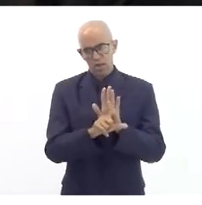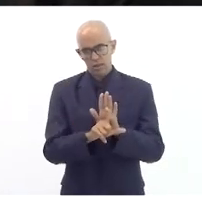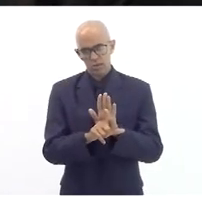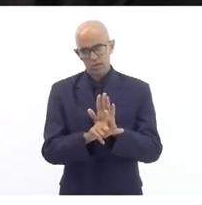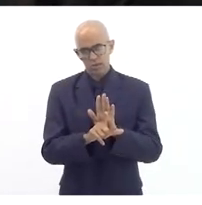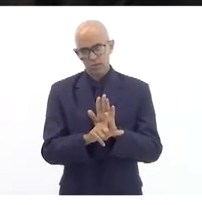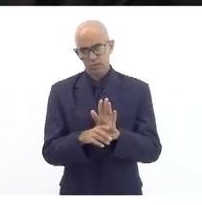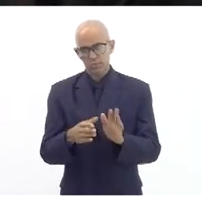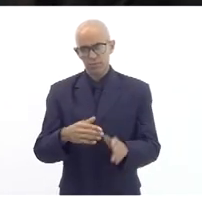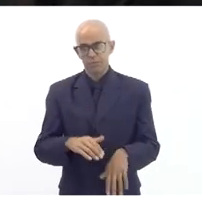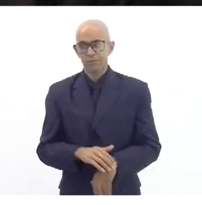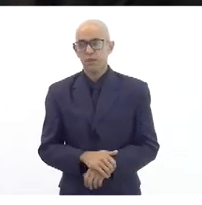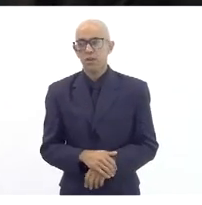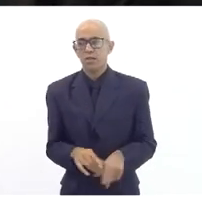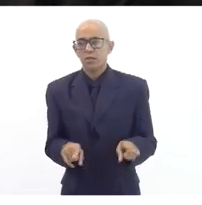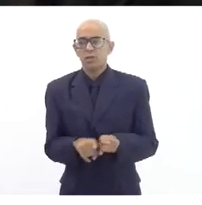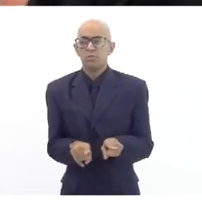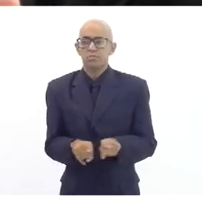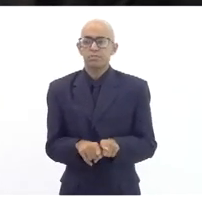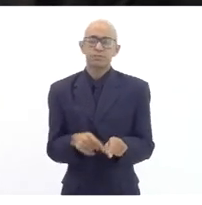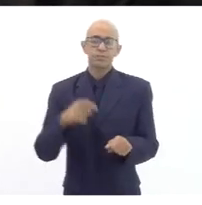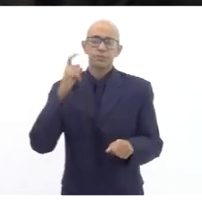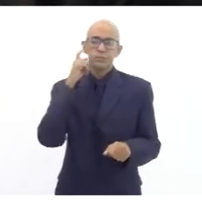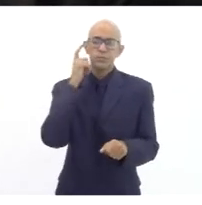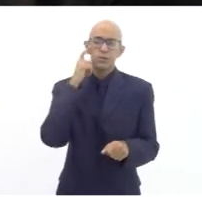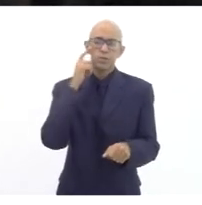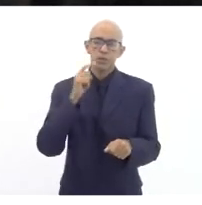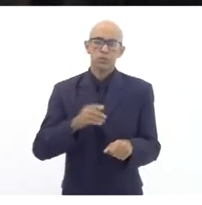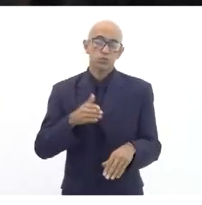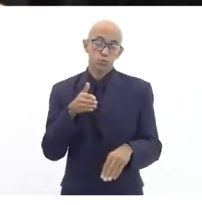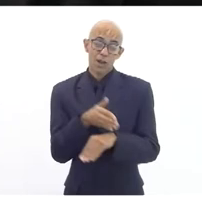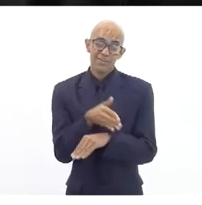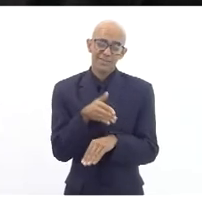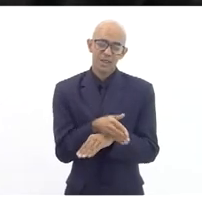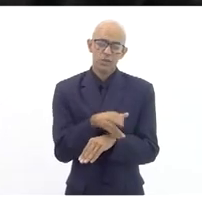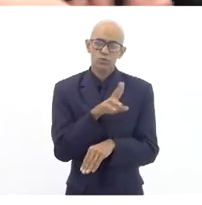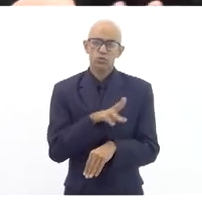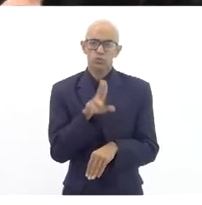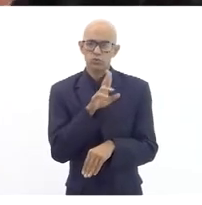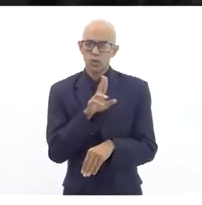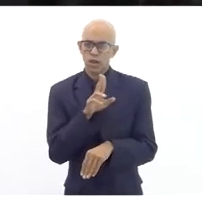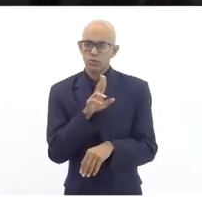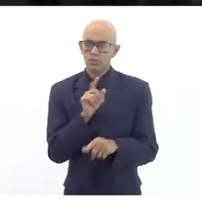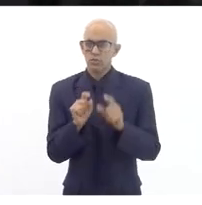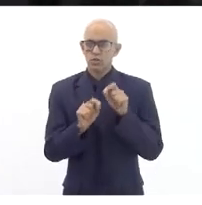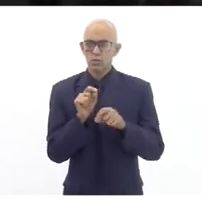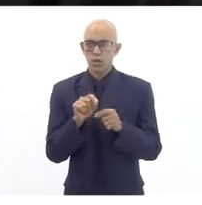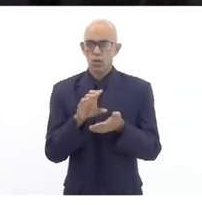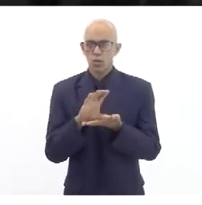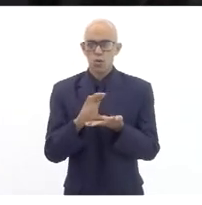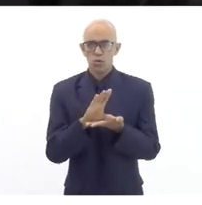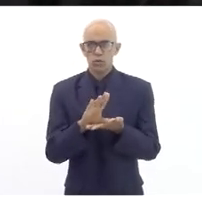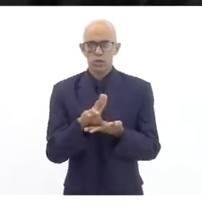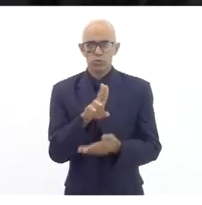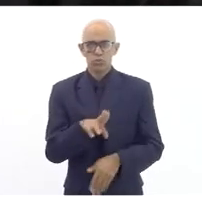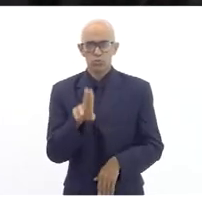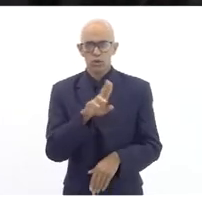eu também na situação do acesso aos usuários nesse debate. O Conselho de Usuários, previsto na Lei